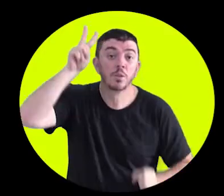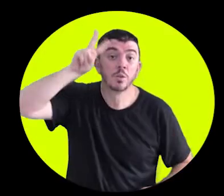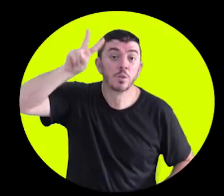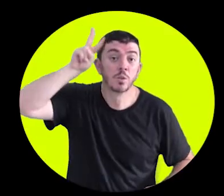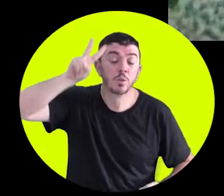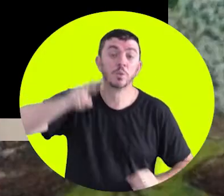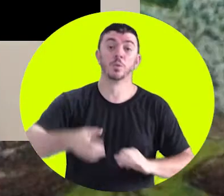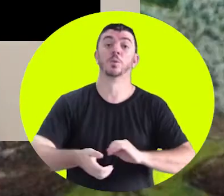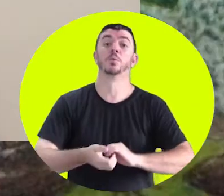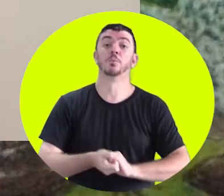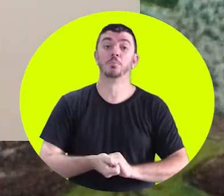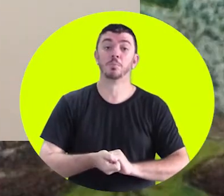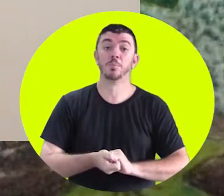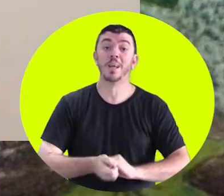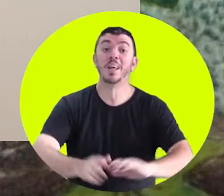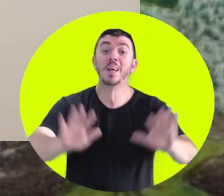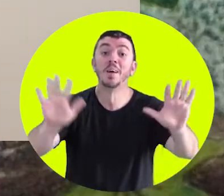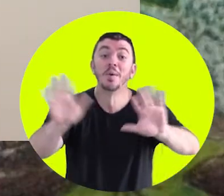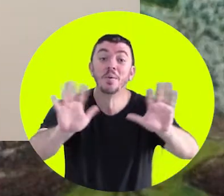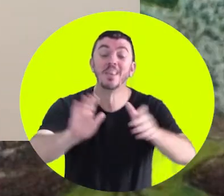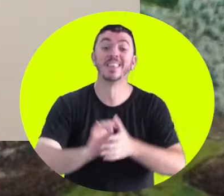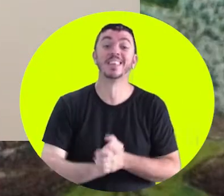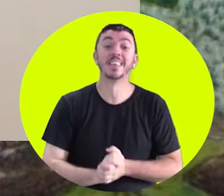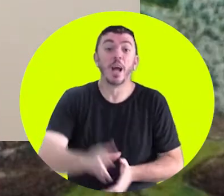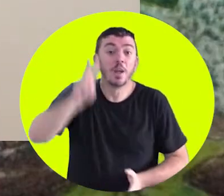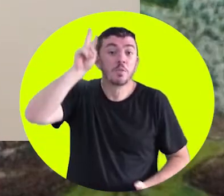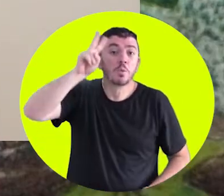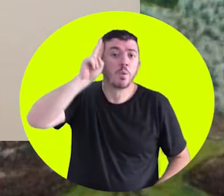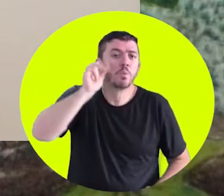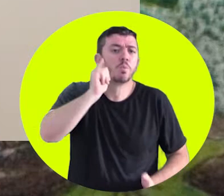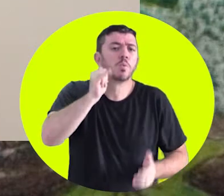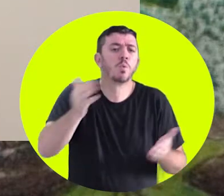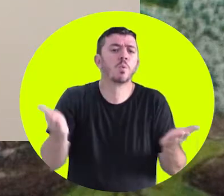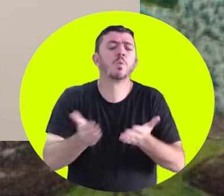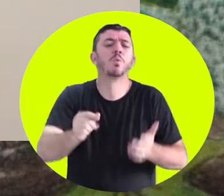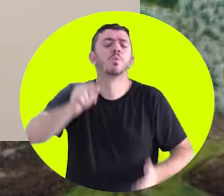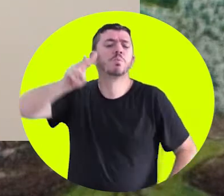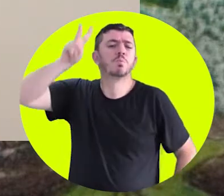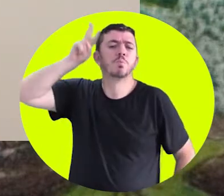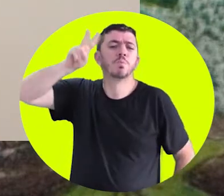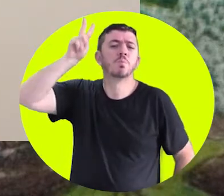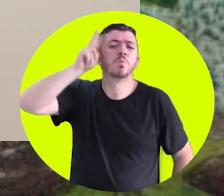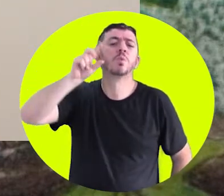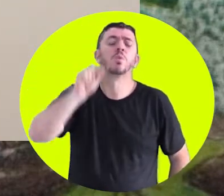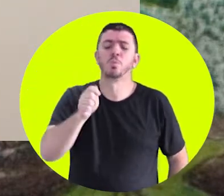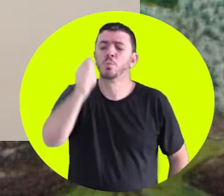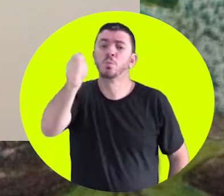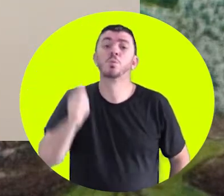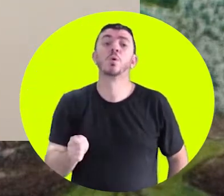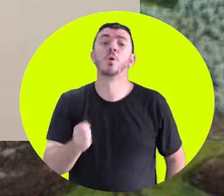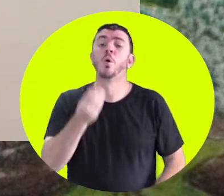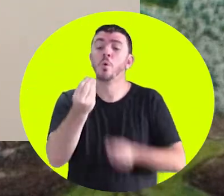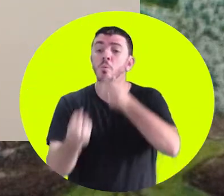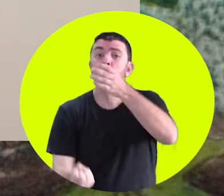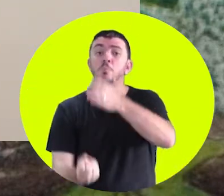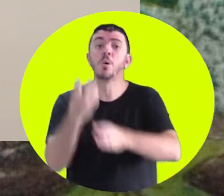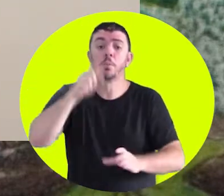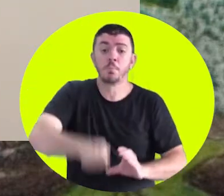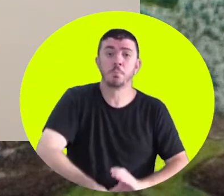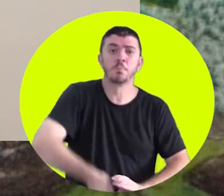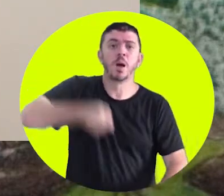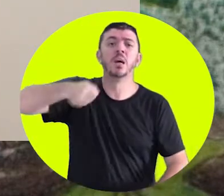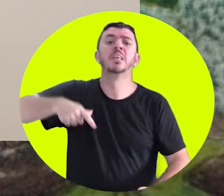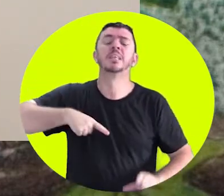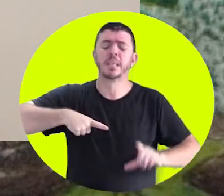de histórias. Oi! A história que eu vou contar hoje é uma lenda indígena sobre a origem da mandioca. Existem várias